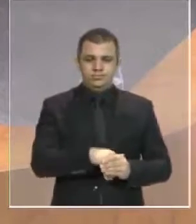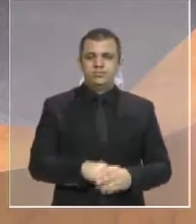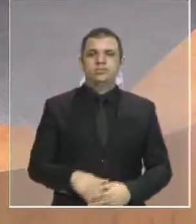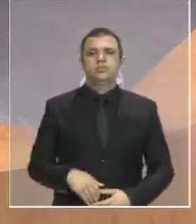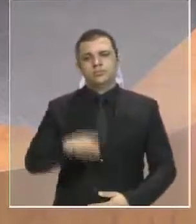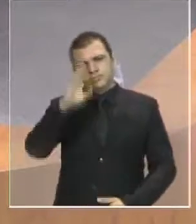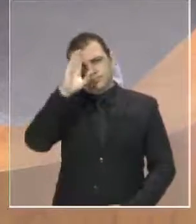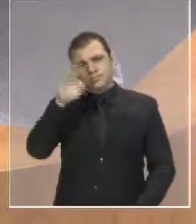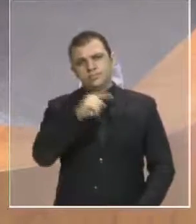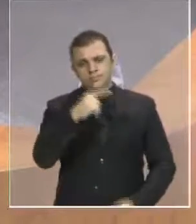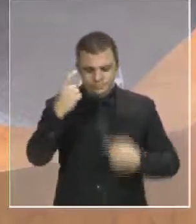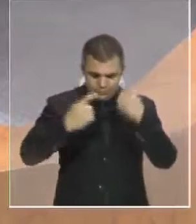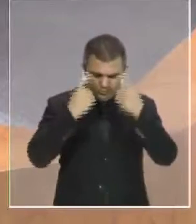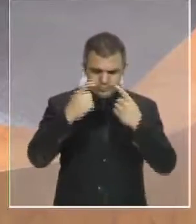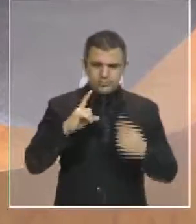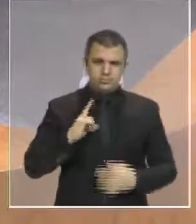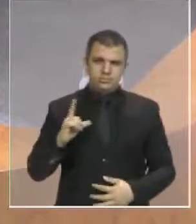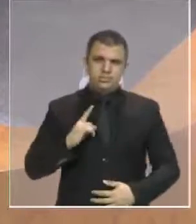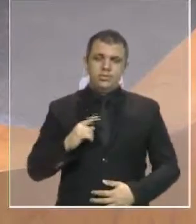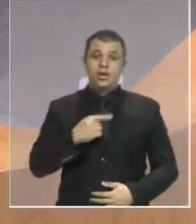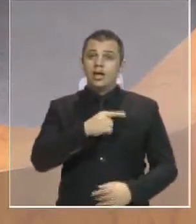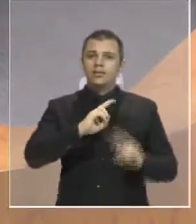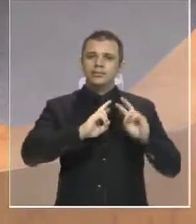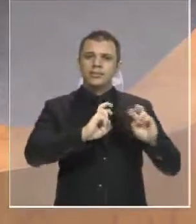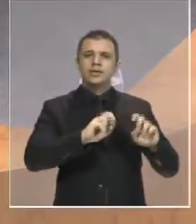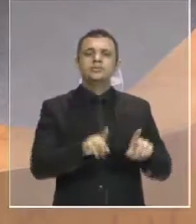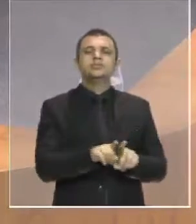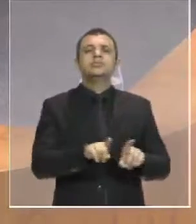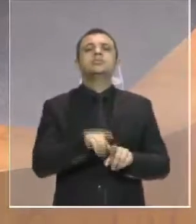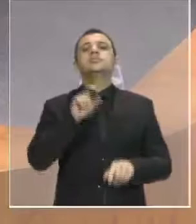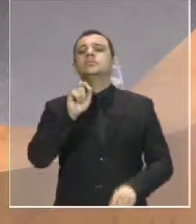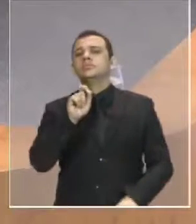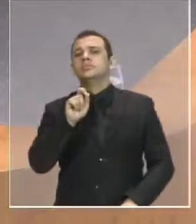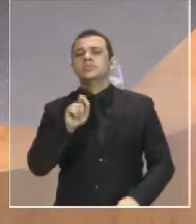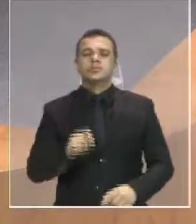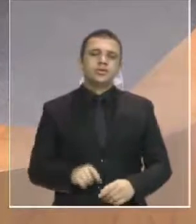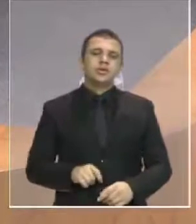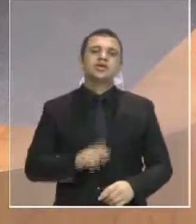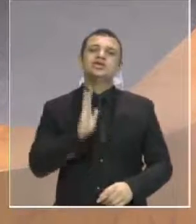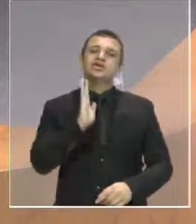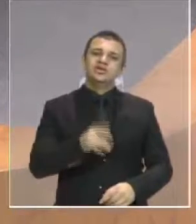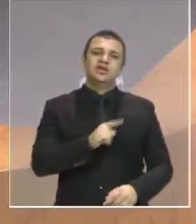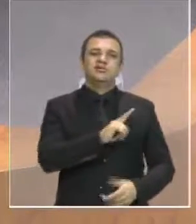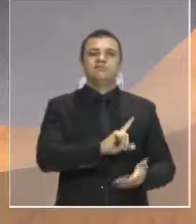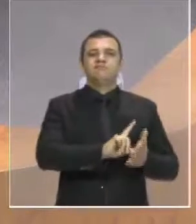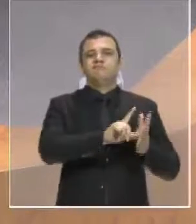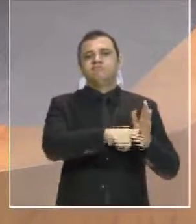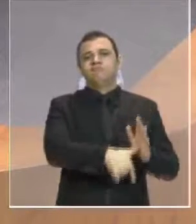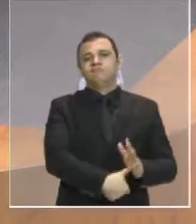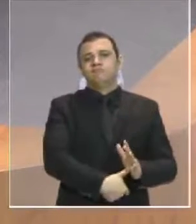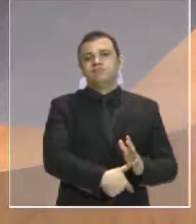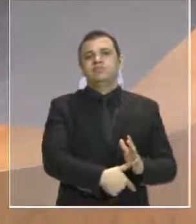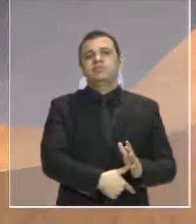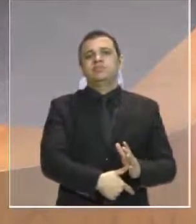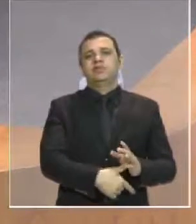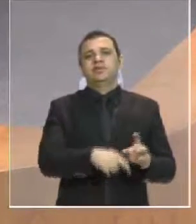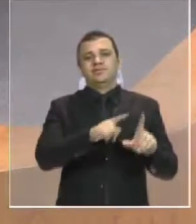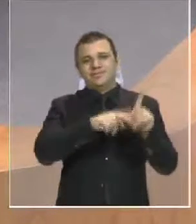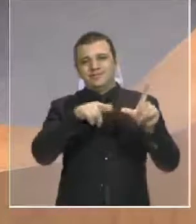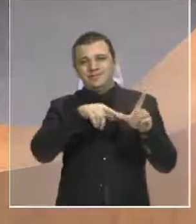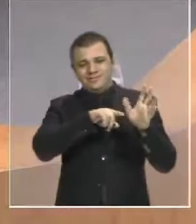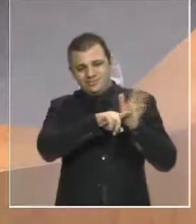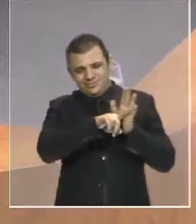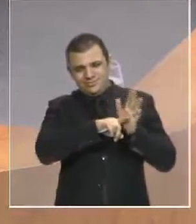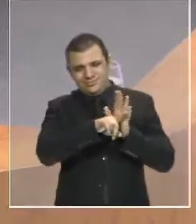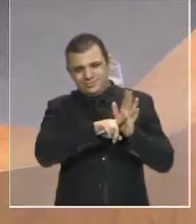principalmente, e que percebe que já ficou bem atrás nas intenções que ora não